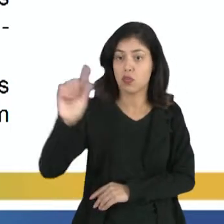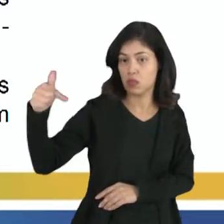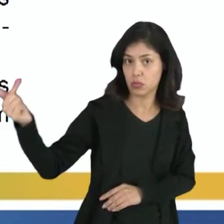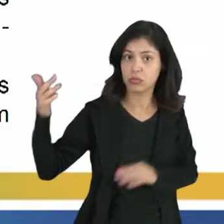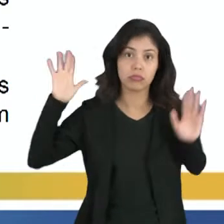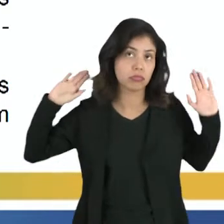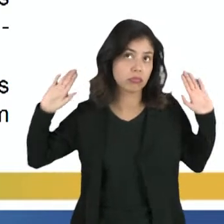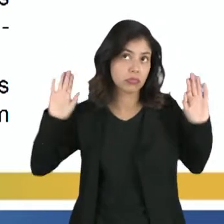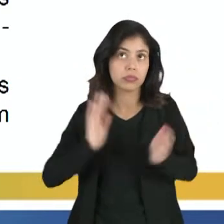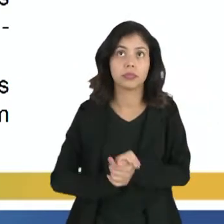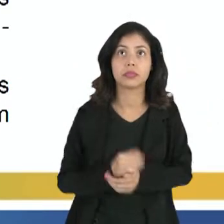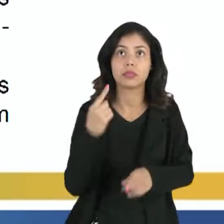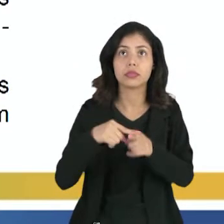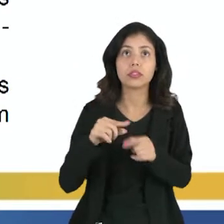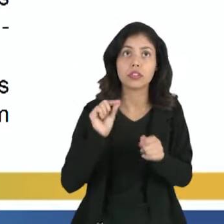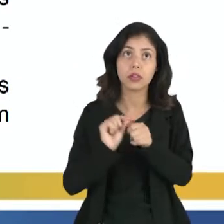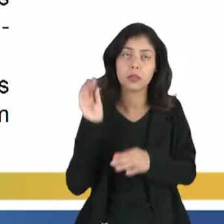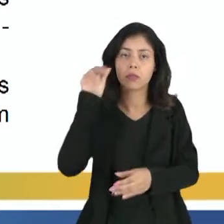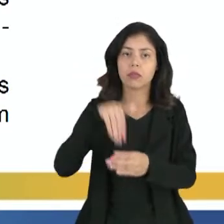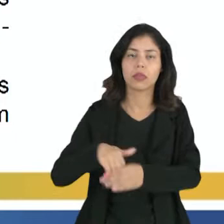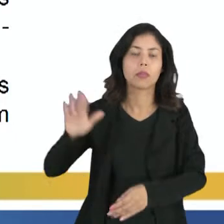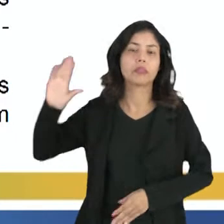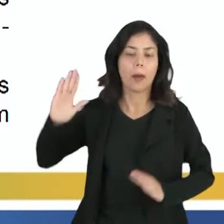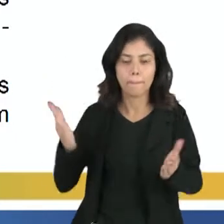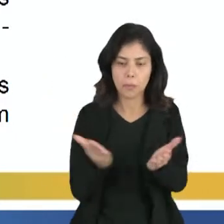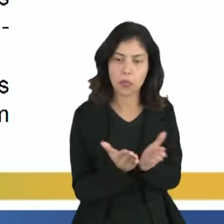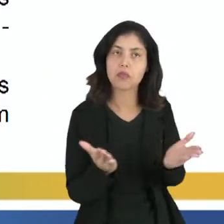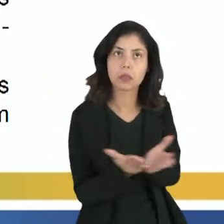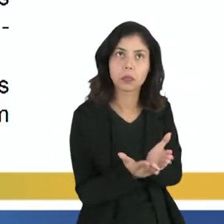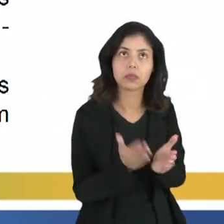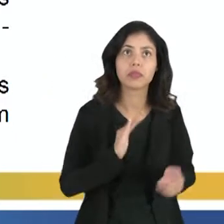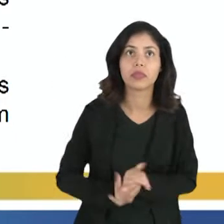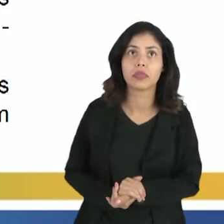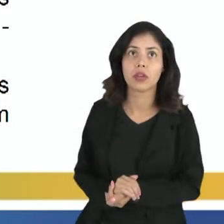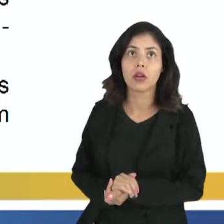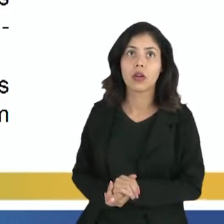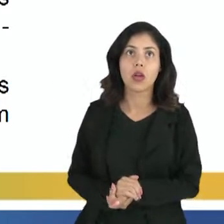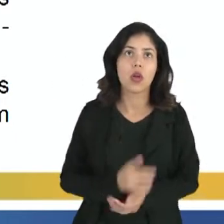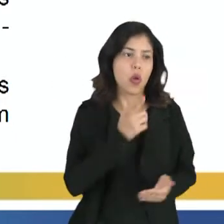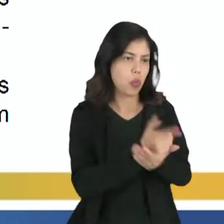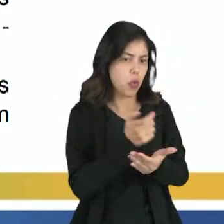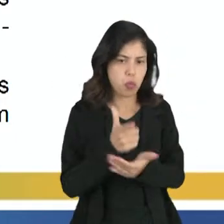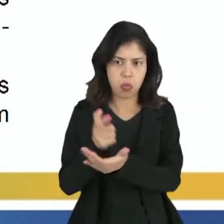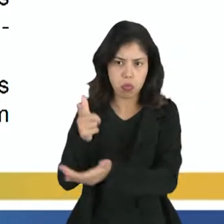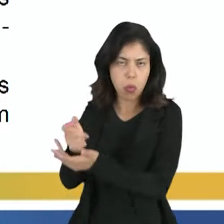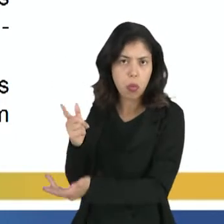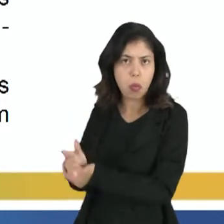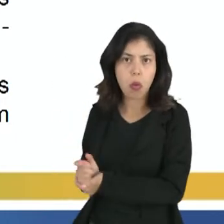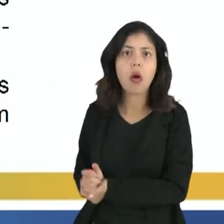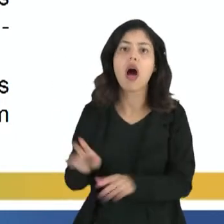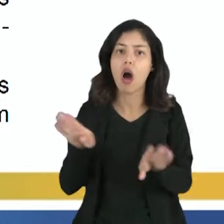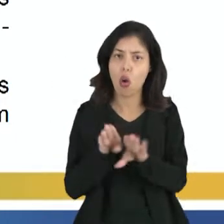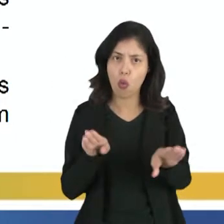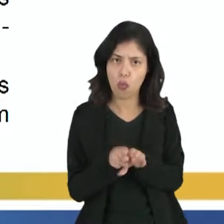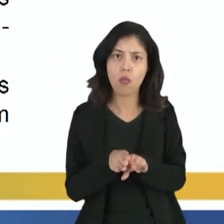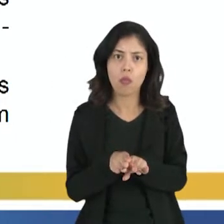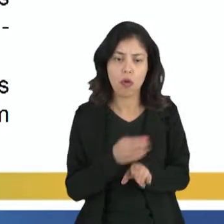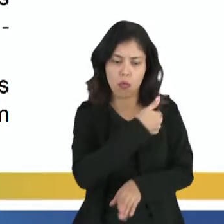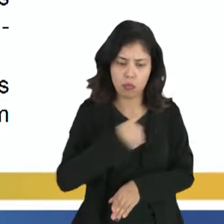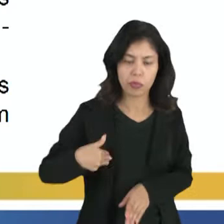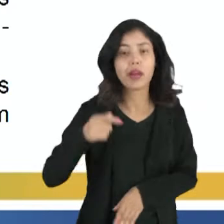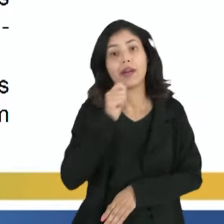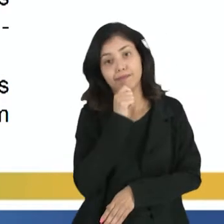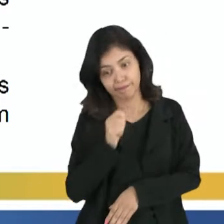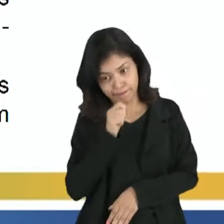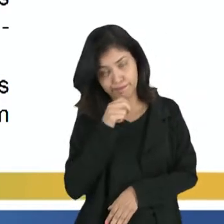nos outros? Por que fizemos voto de pobreza ou assaltamos os cofres públicos, além dos